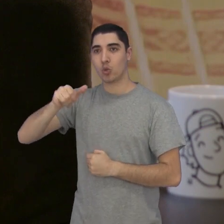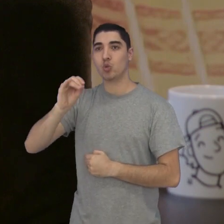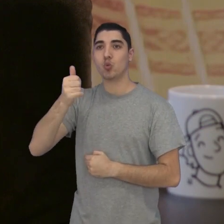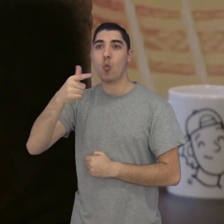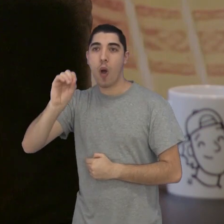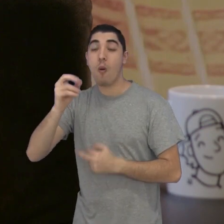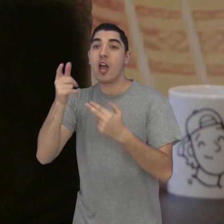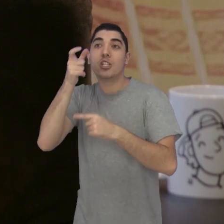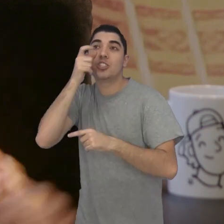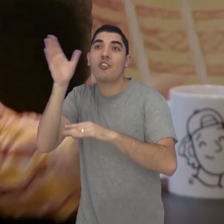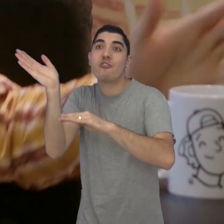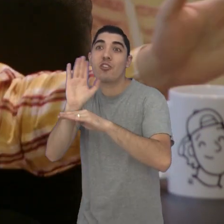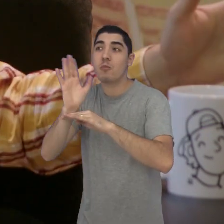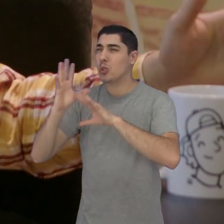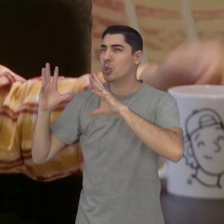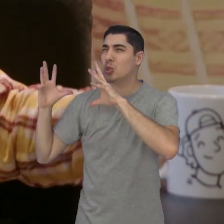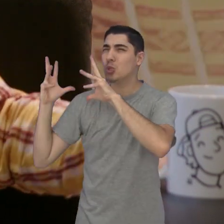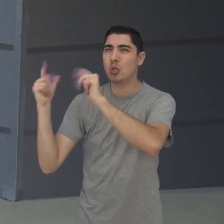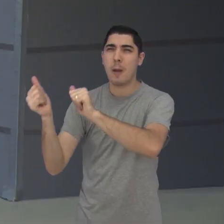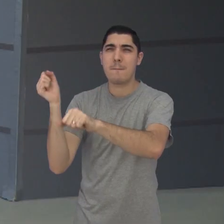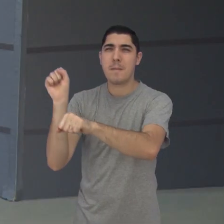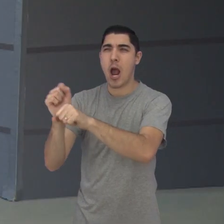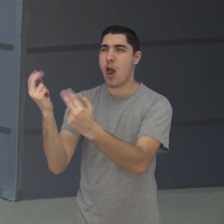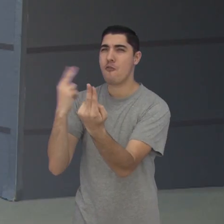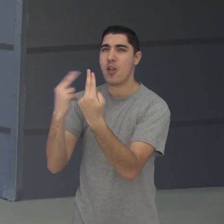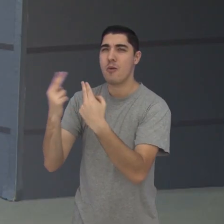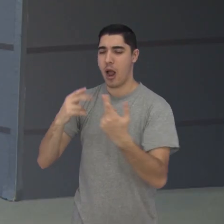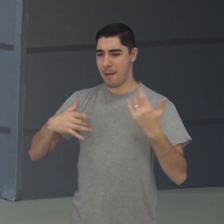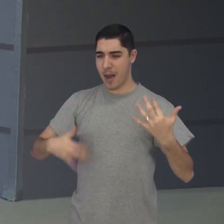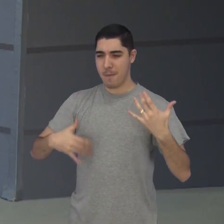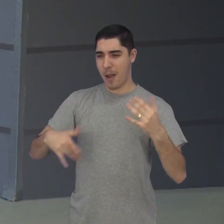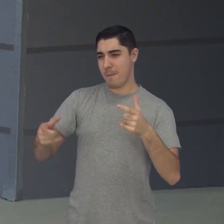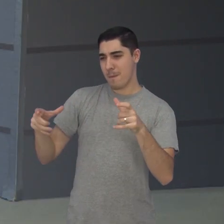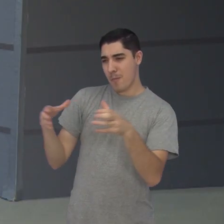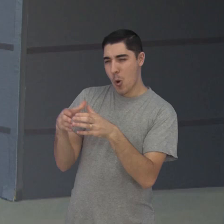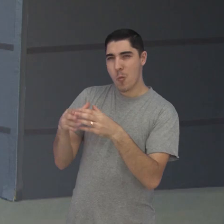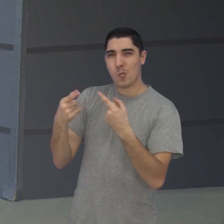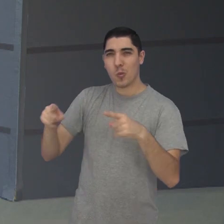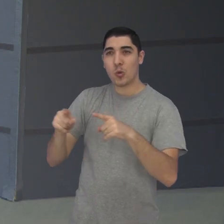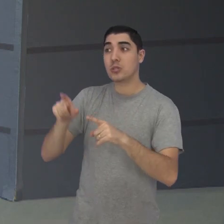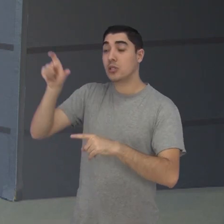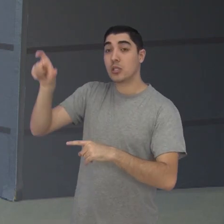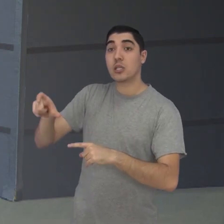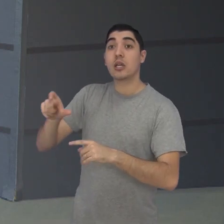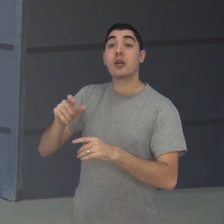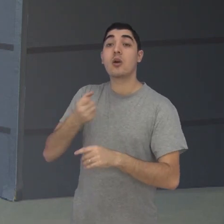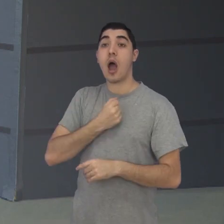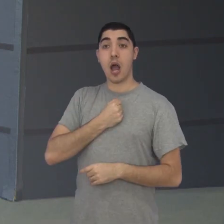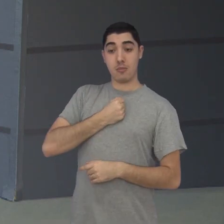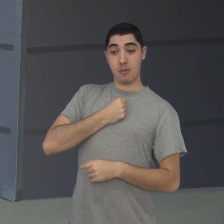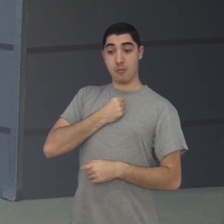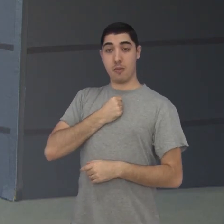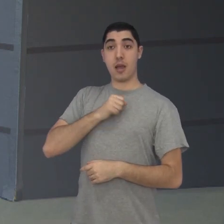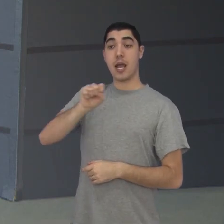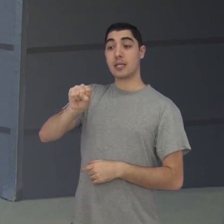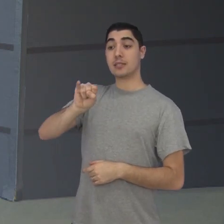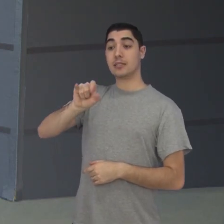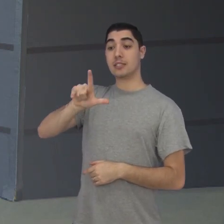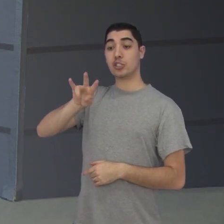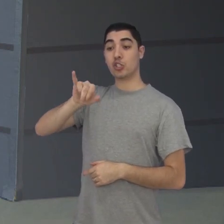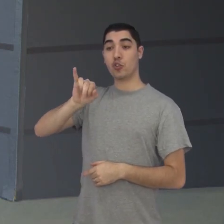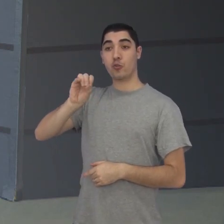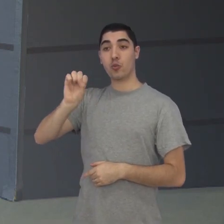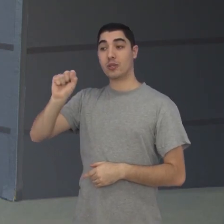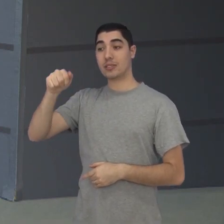Brasil. Parava a avenida, banda tocando, os artistas, Silvio Santos, aquela muvuca,